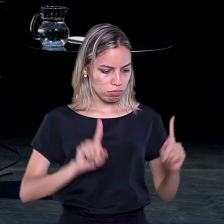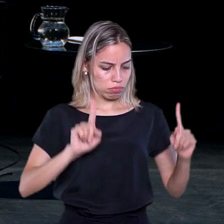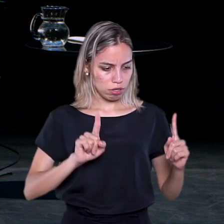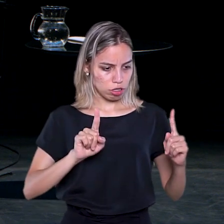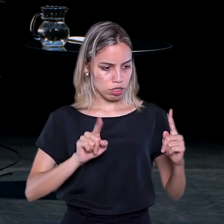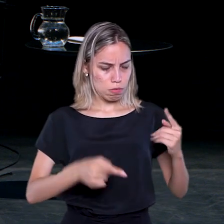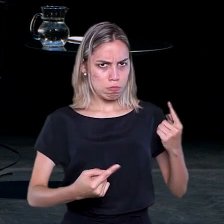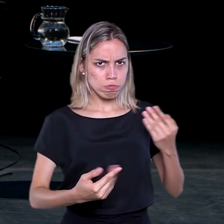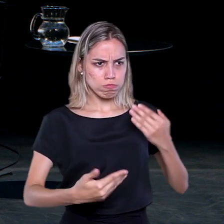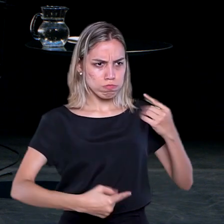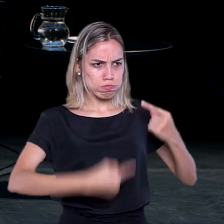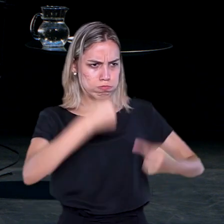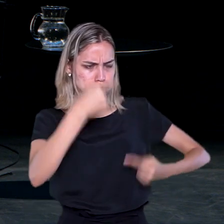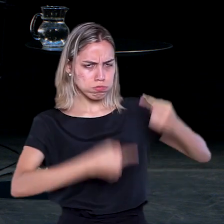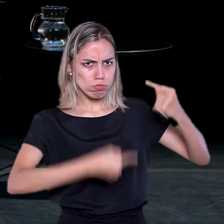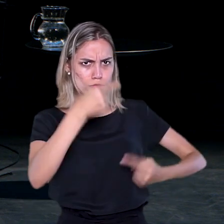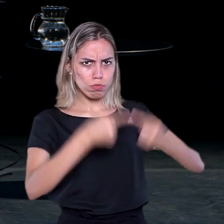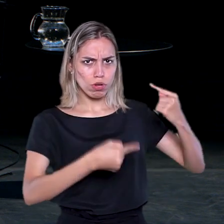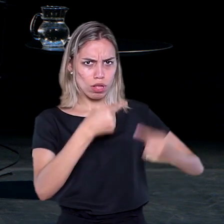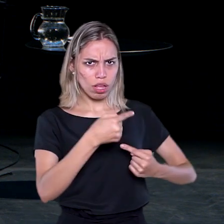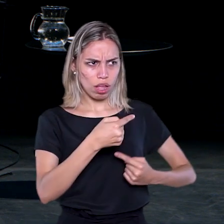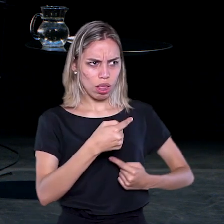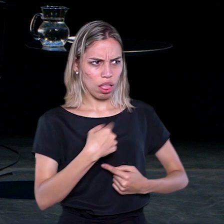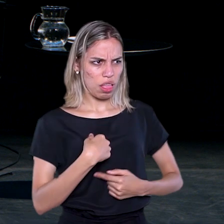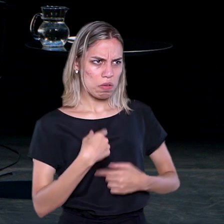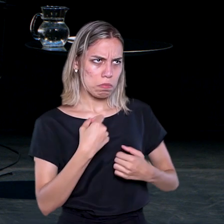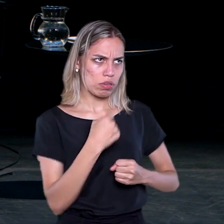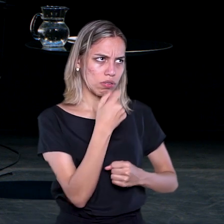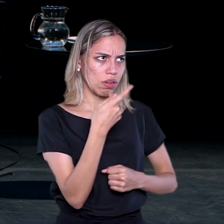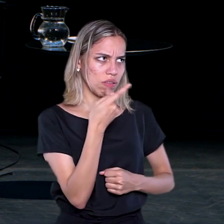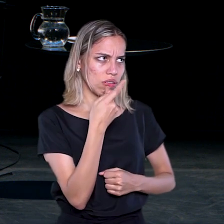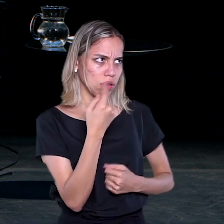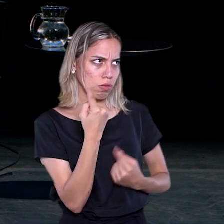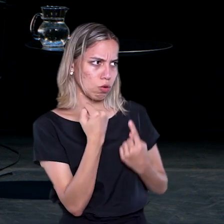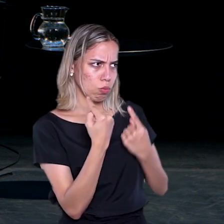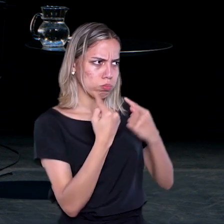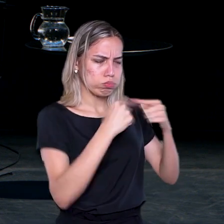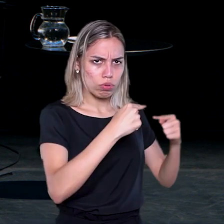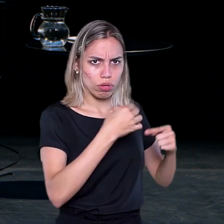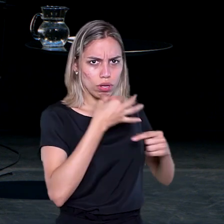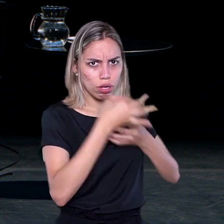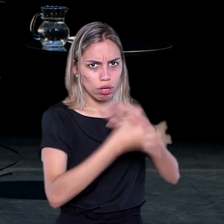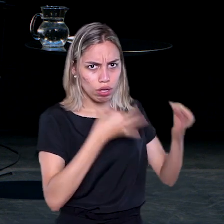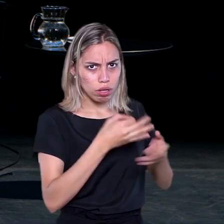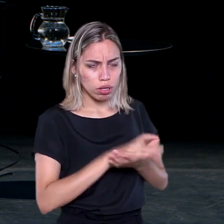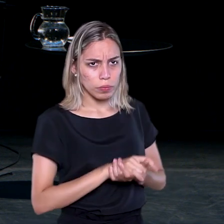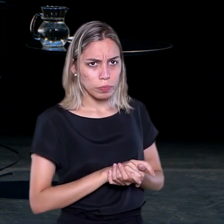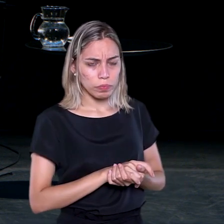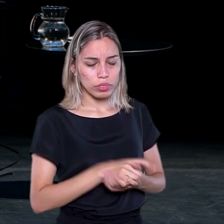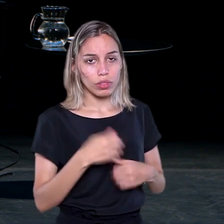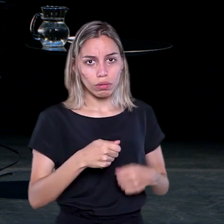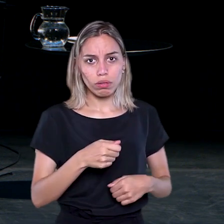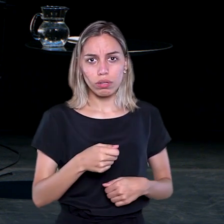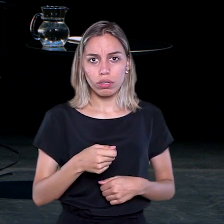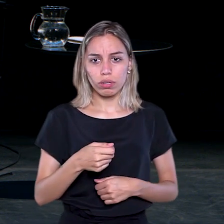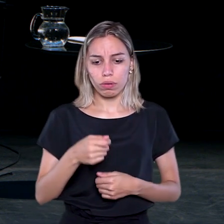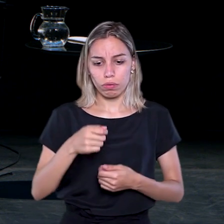tive que contra-argumentar, não sei nem se eu posso falar contra-argumentar, mas vamos lá. Eu tive que trazer fundamentos